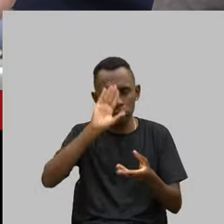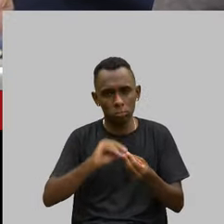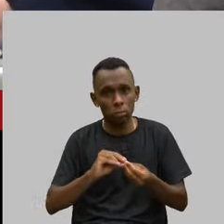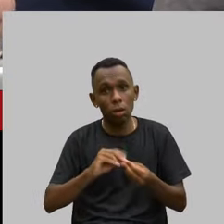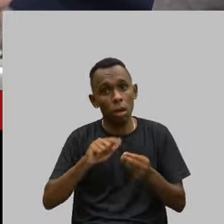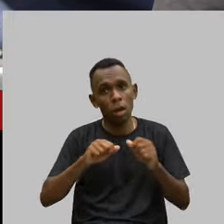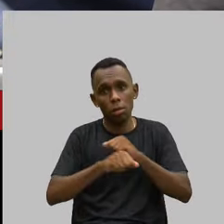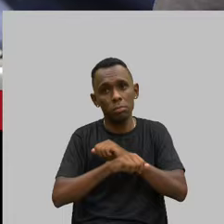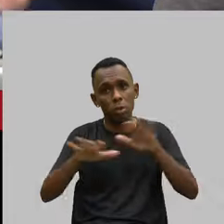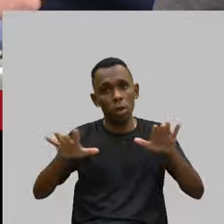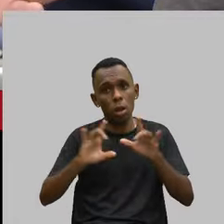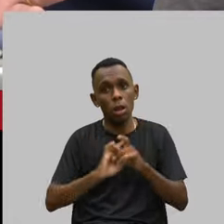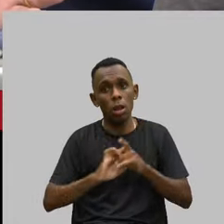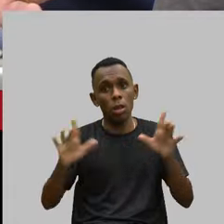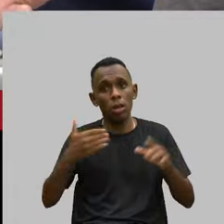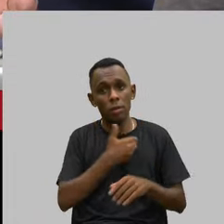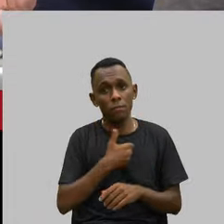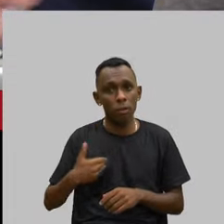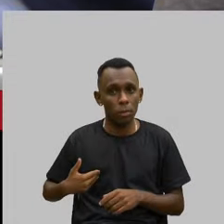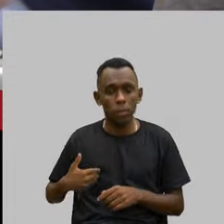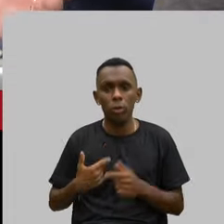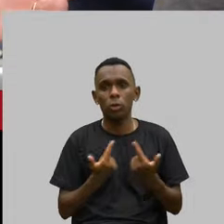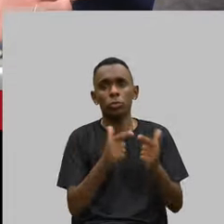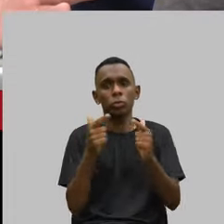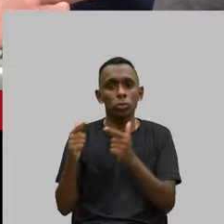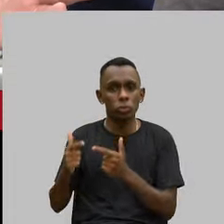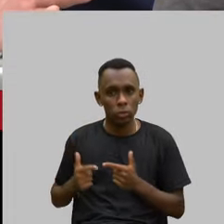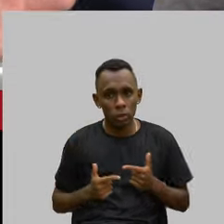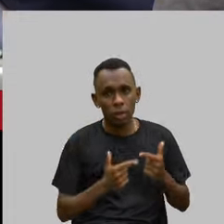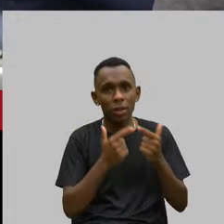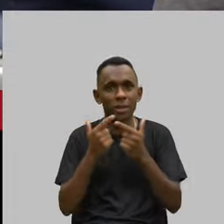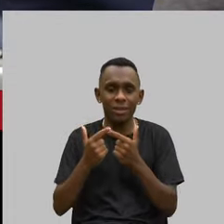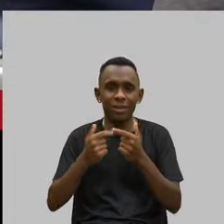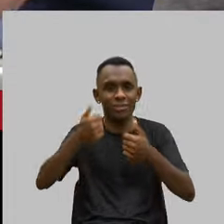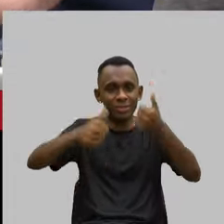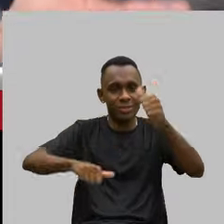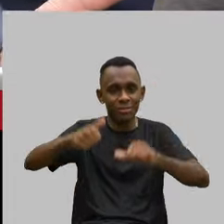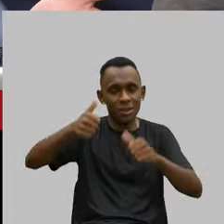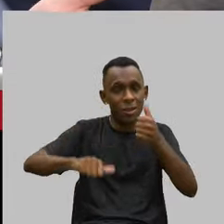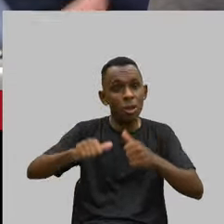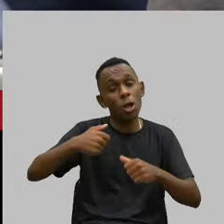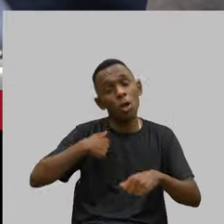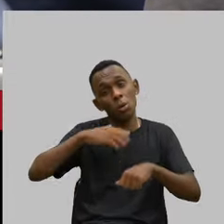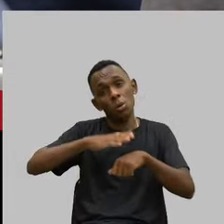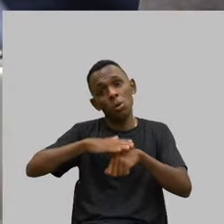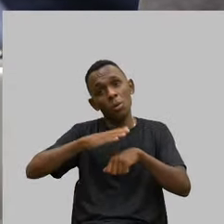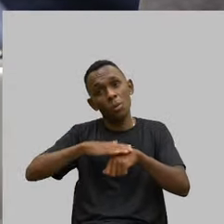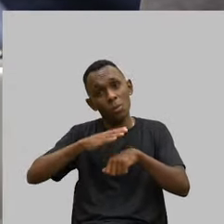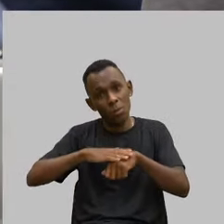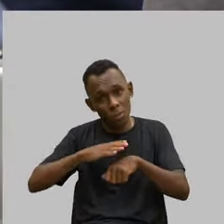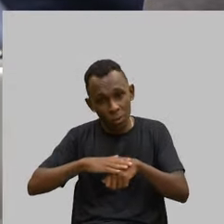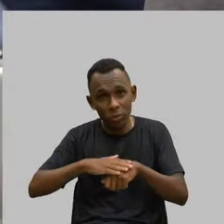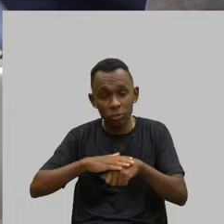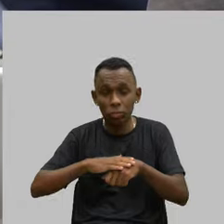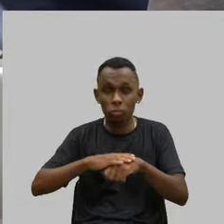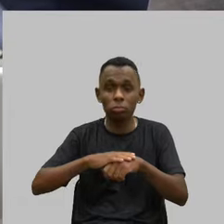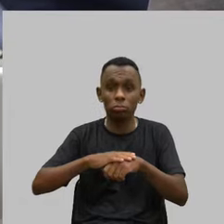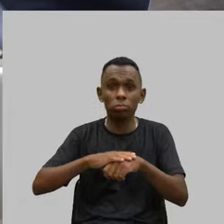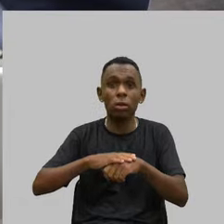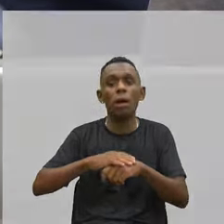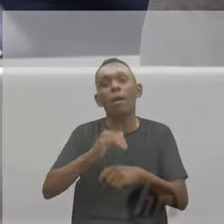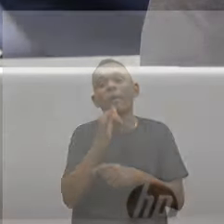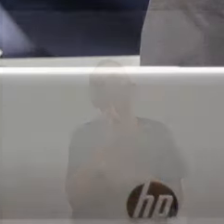públicos agora não houve essa tratativa de realizar essa auditoria o que eu posso comentar com o senhor é que por